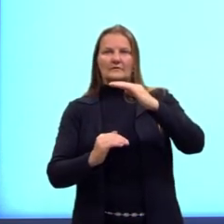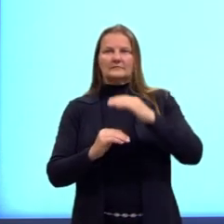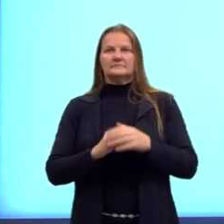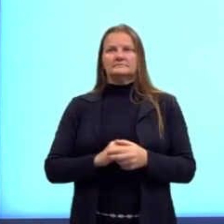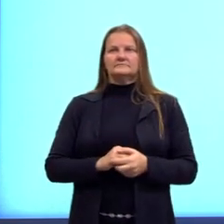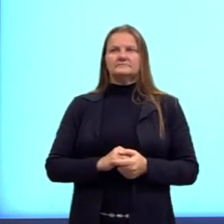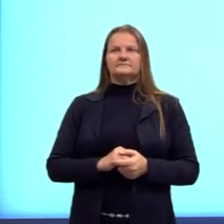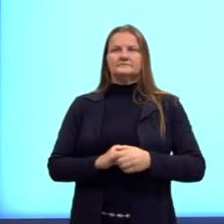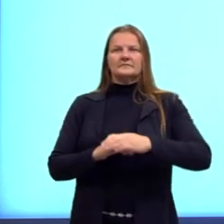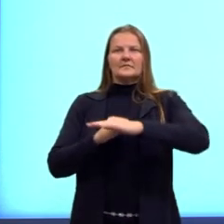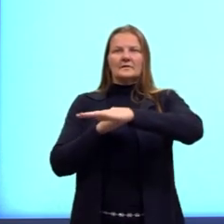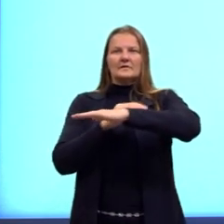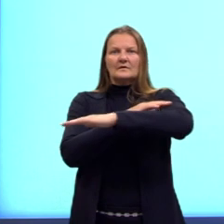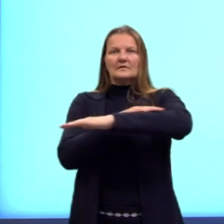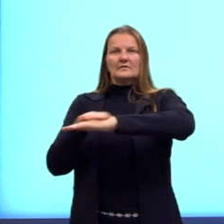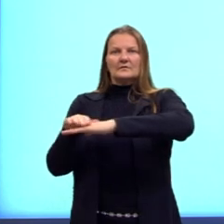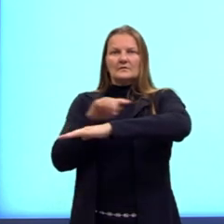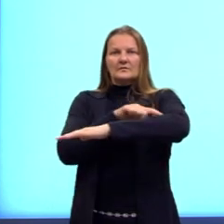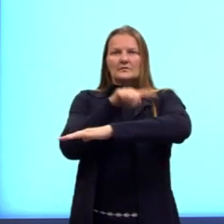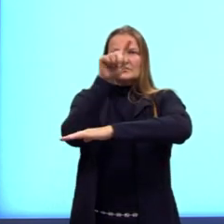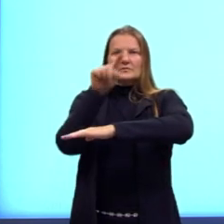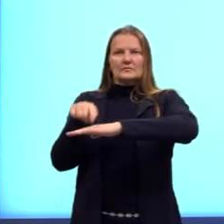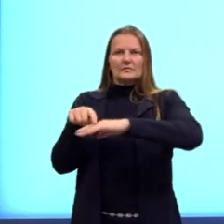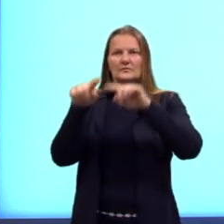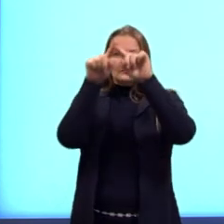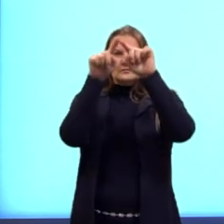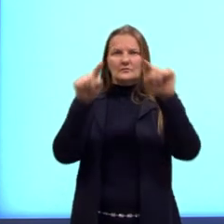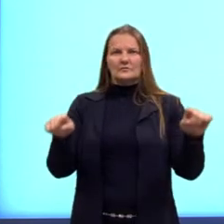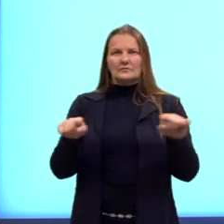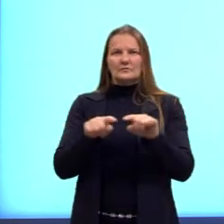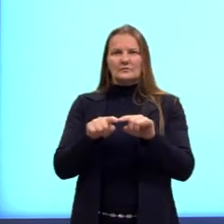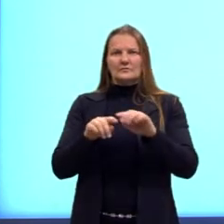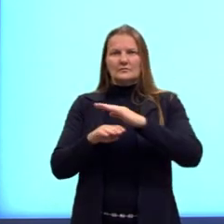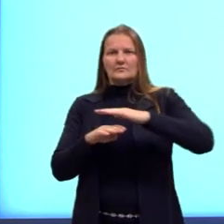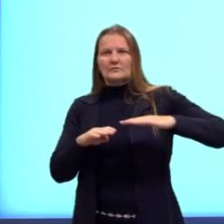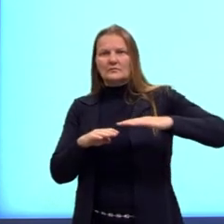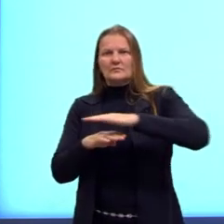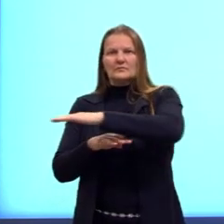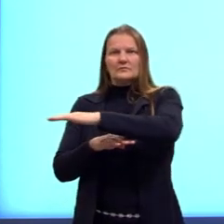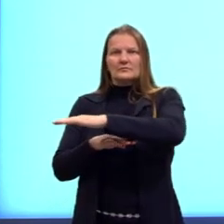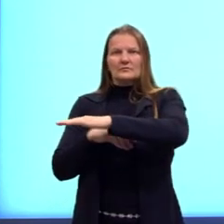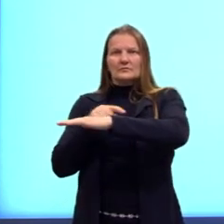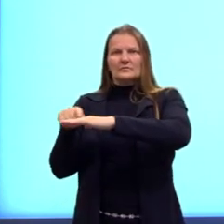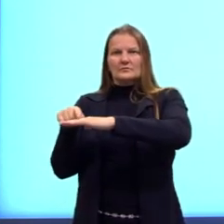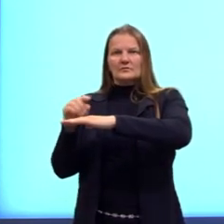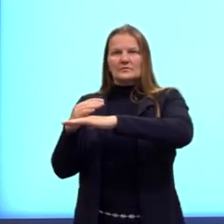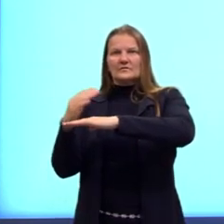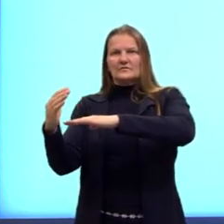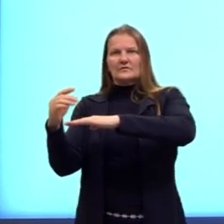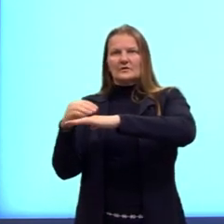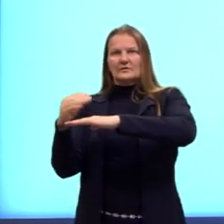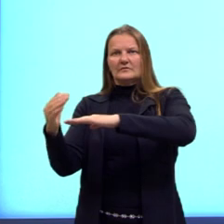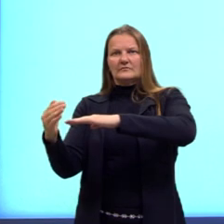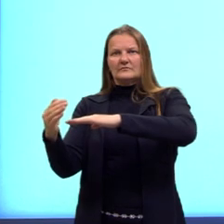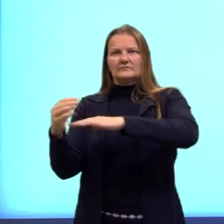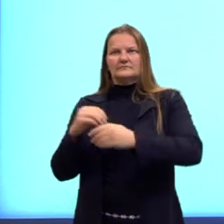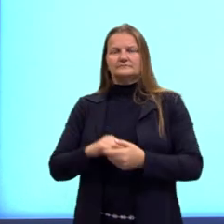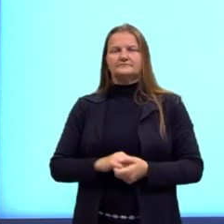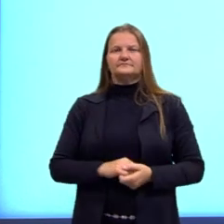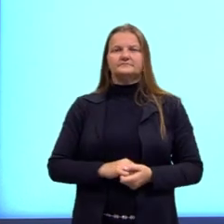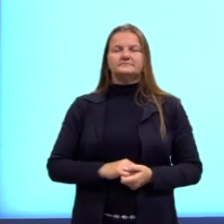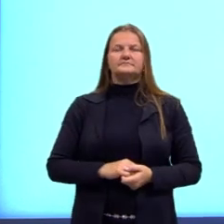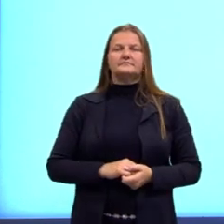nós temos um triângulo novamente ABC e marcado um ângulo externo tá o